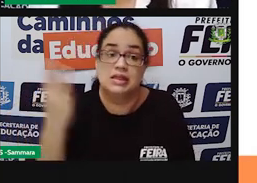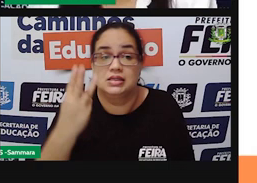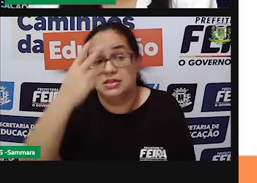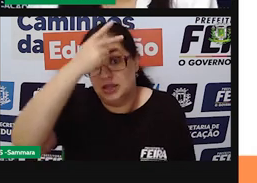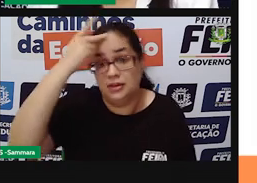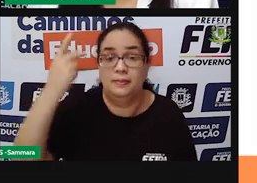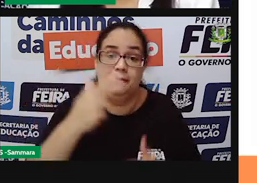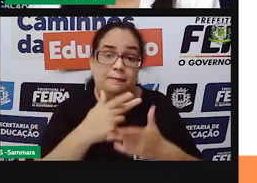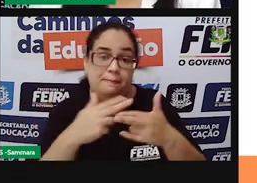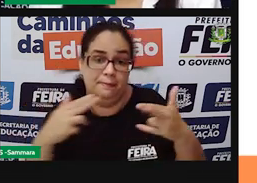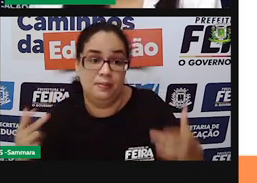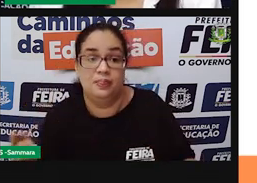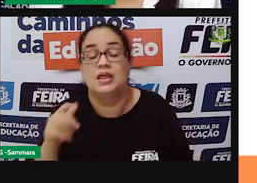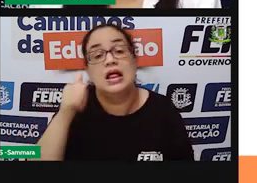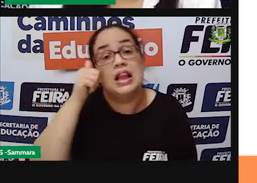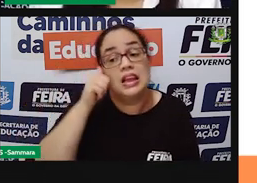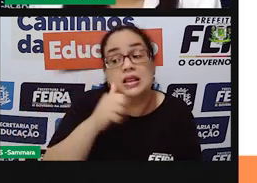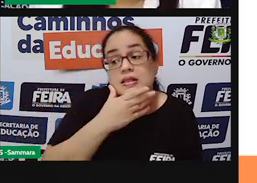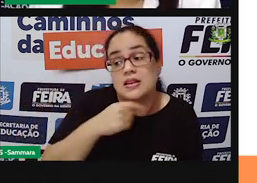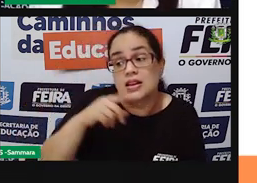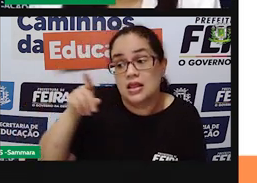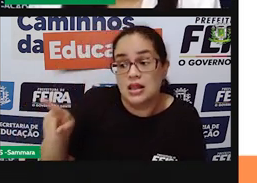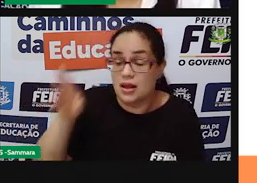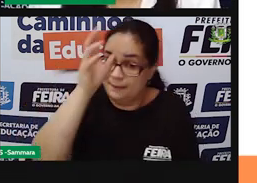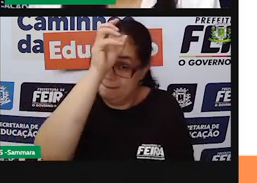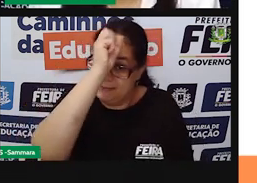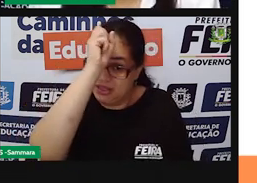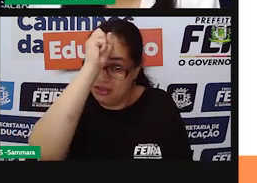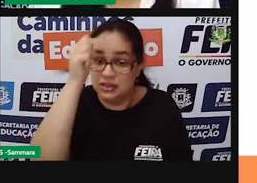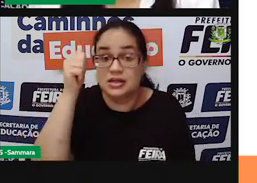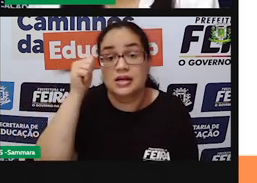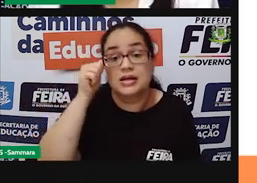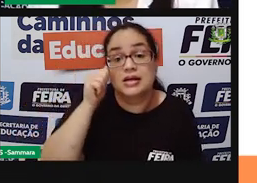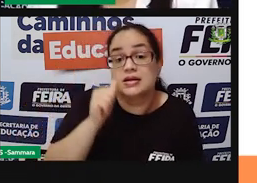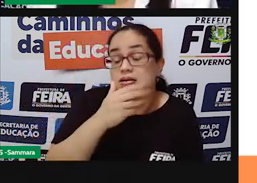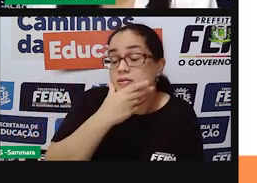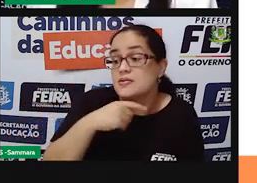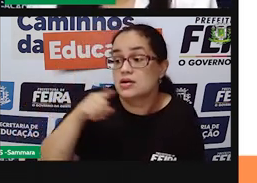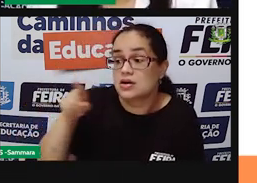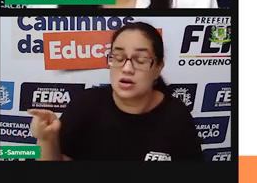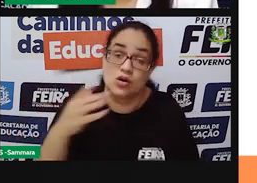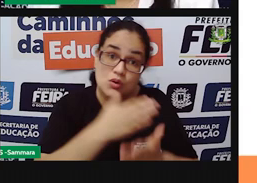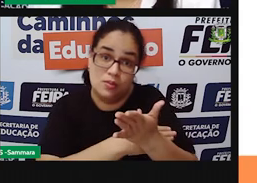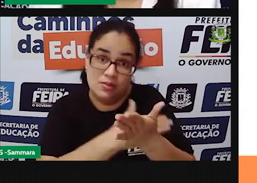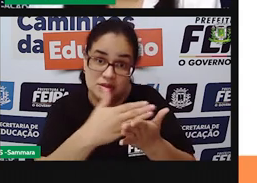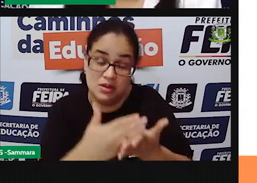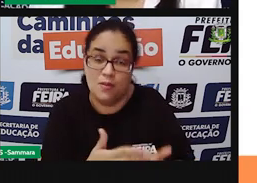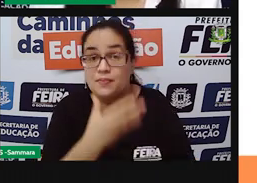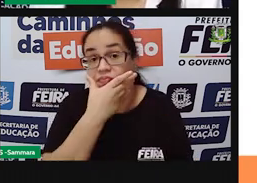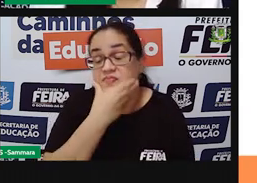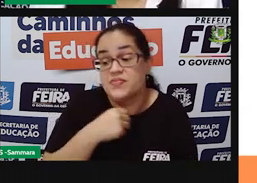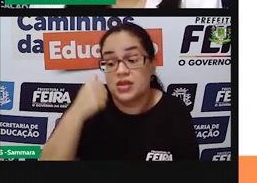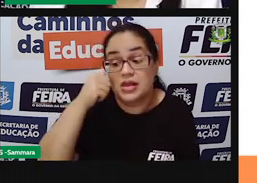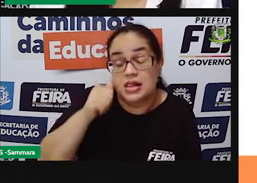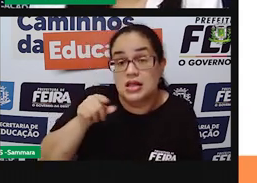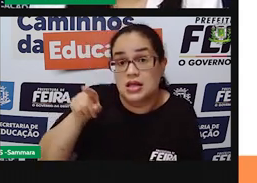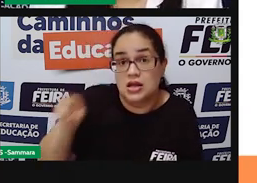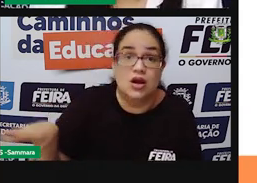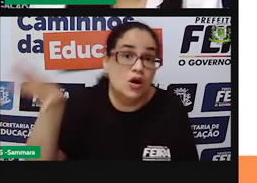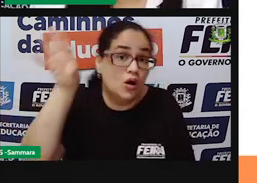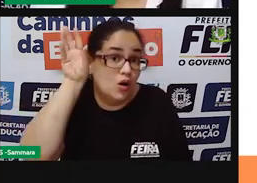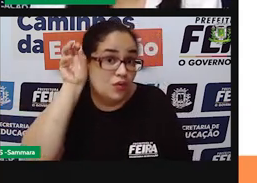pessoa do plural. Eles ou elas aprenderão, eles ou elas começarão, eles ou